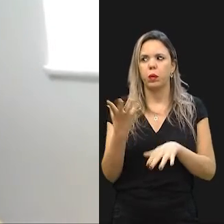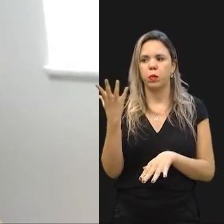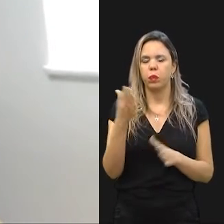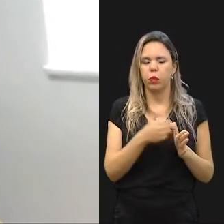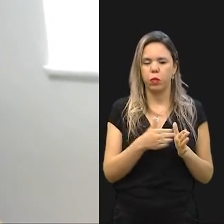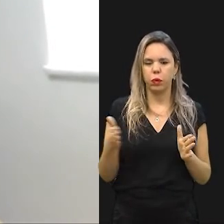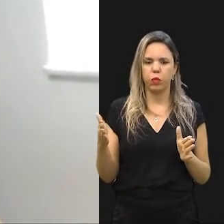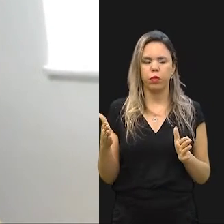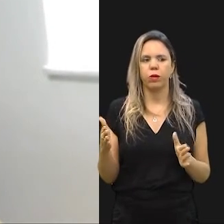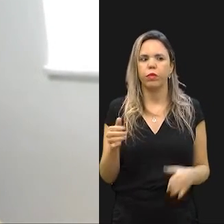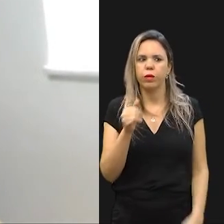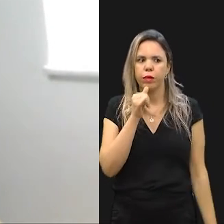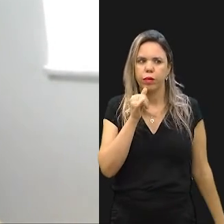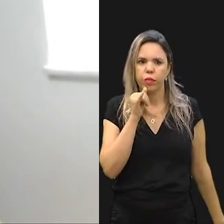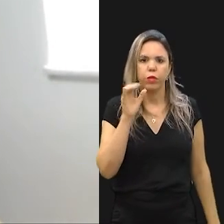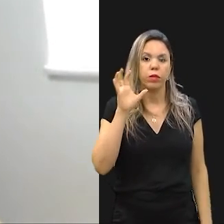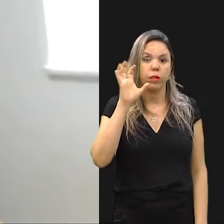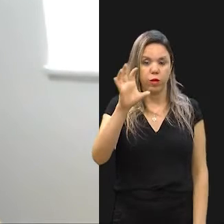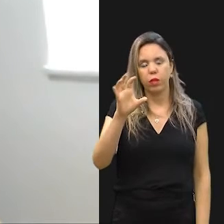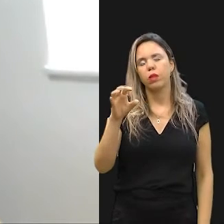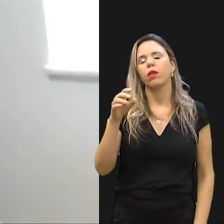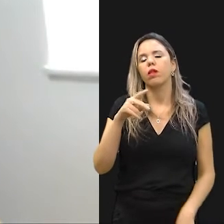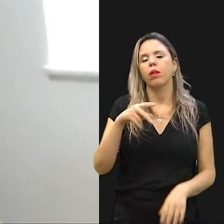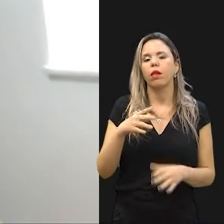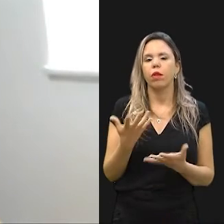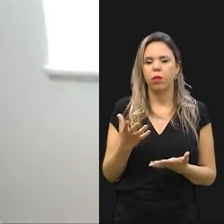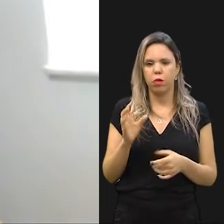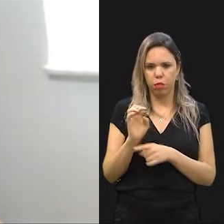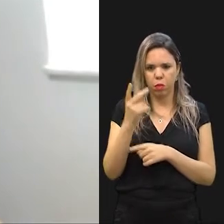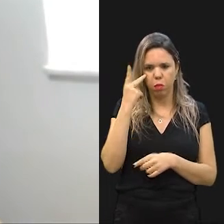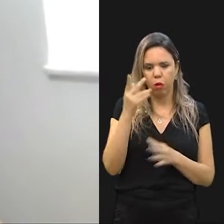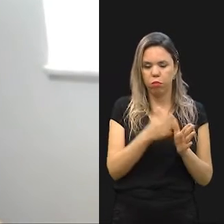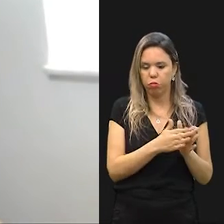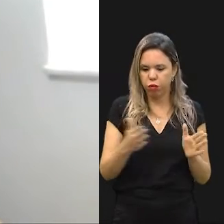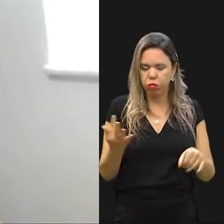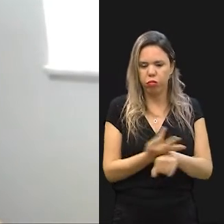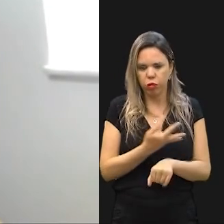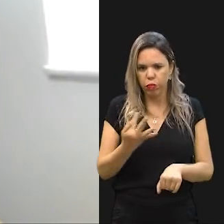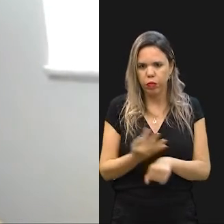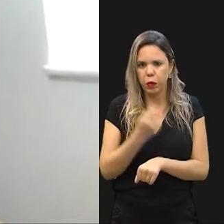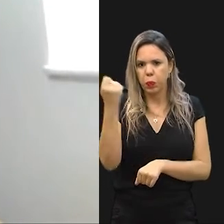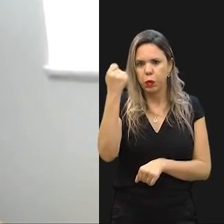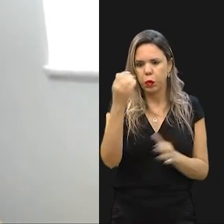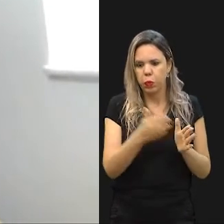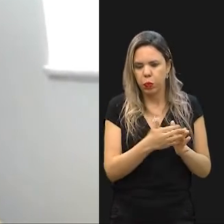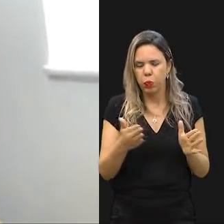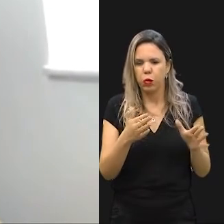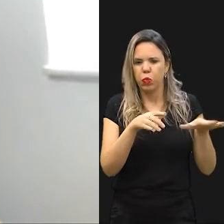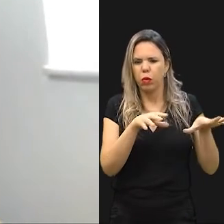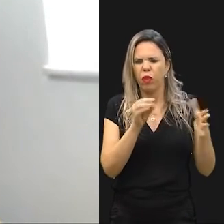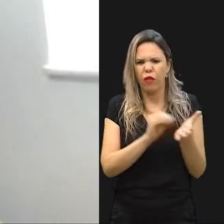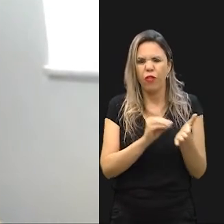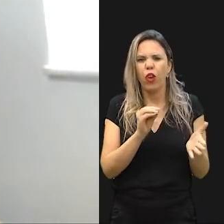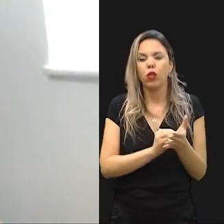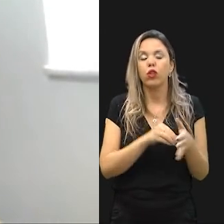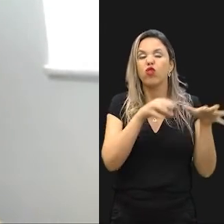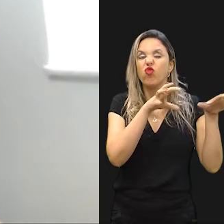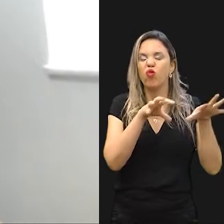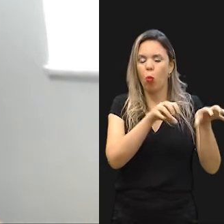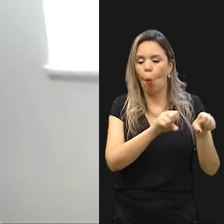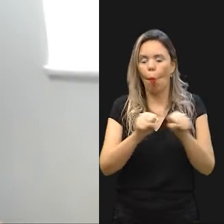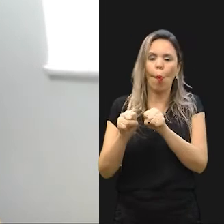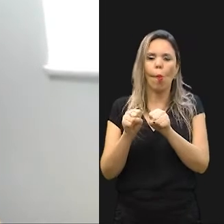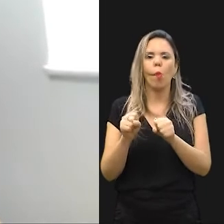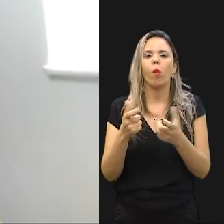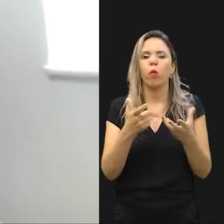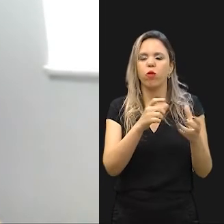O Estado, boa parte do país, na verdade, passou por um grande e grave período de estiagem. Então, várias